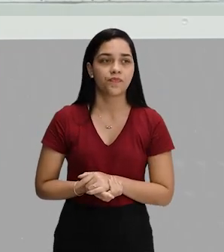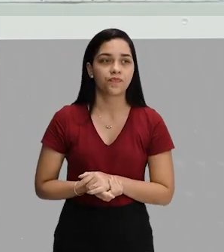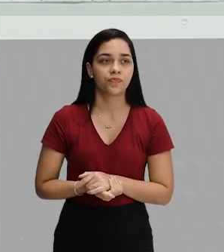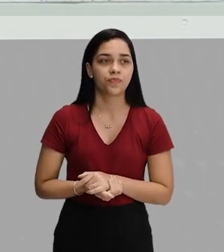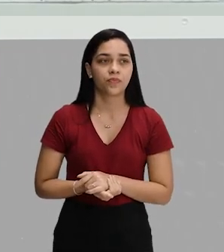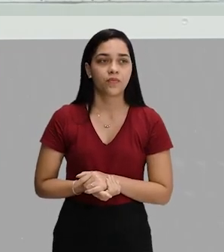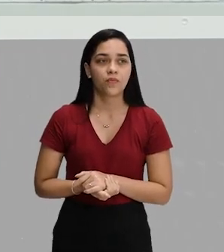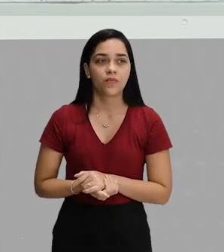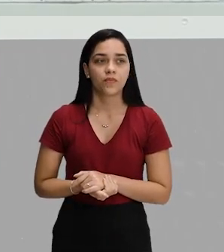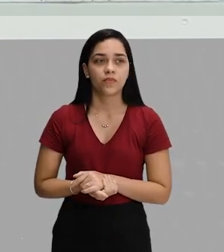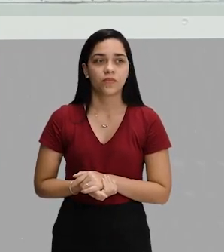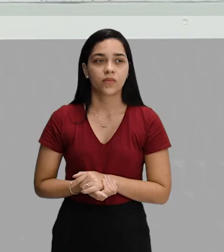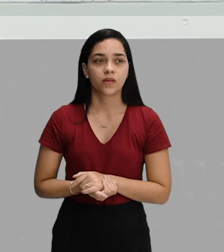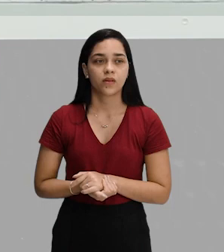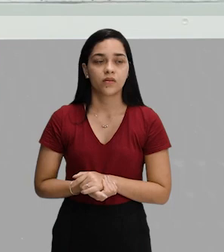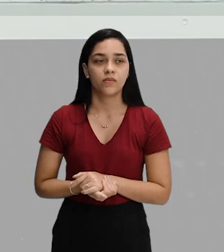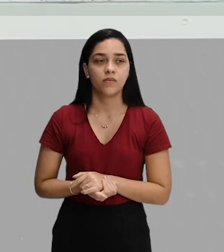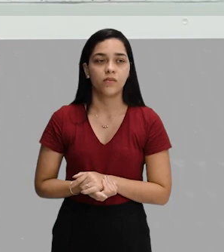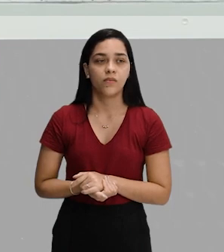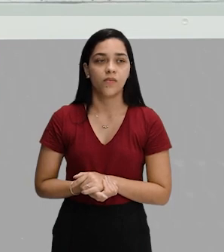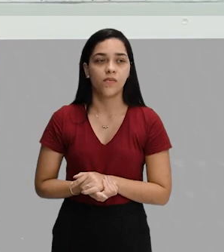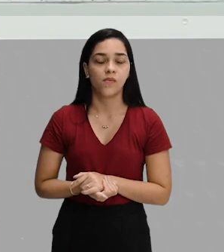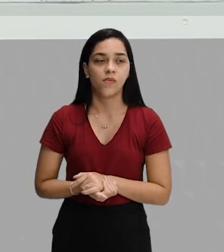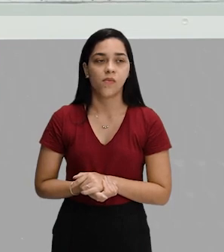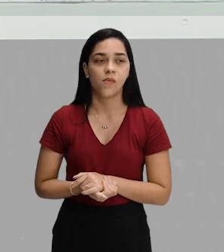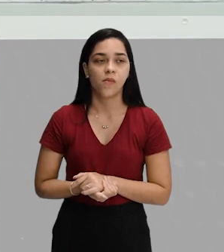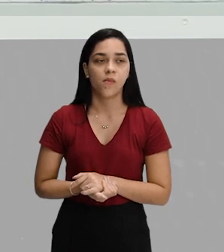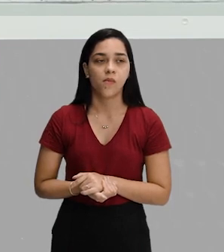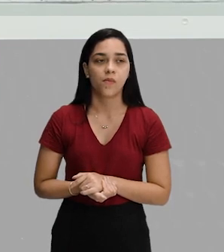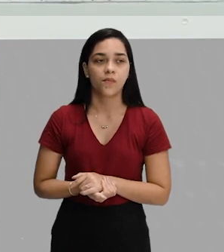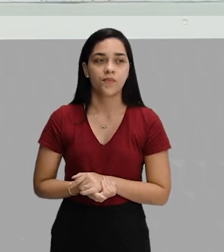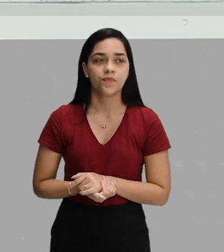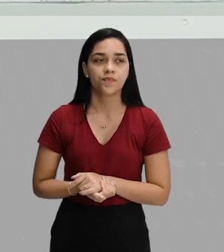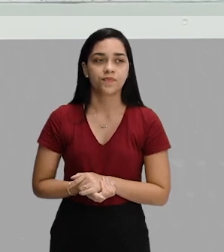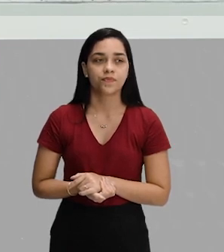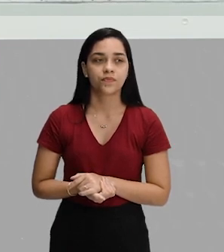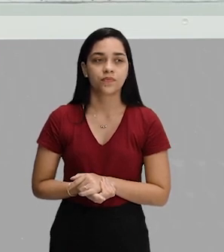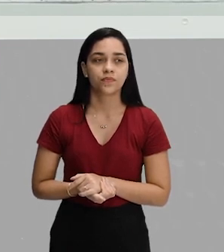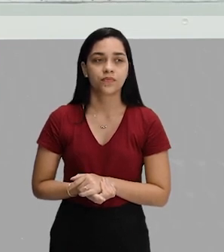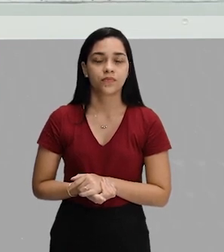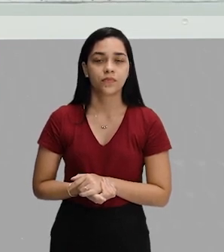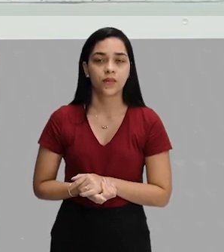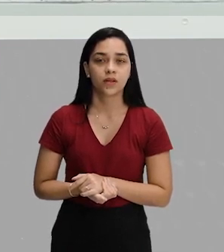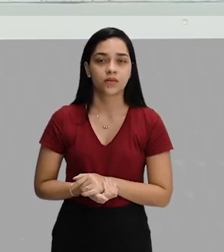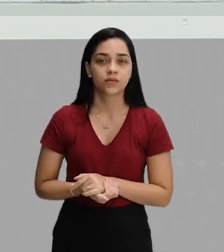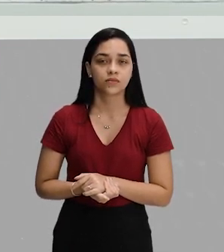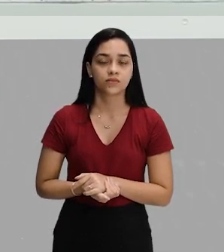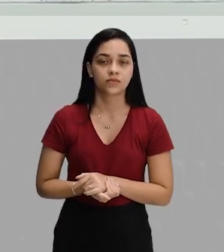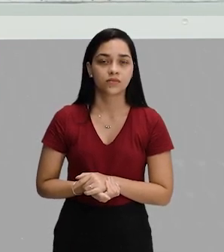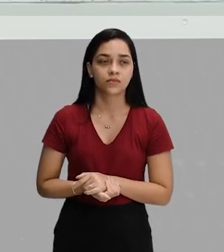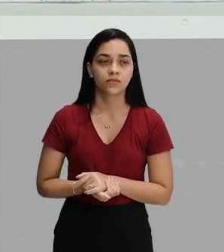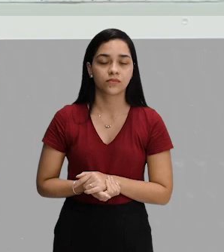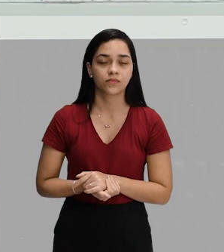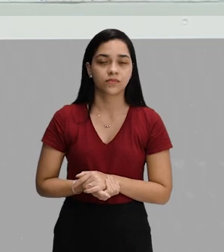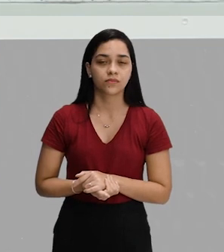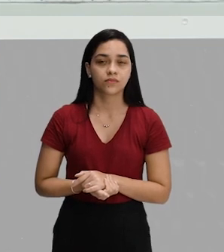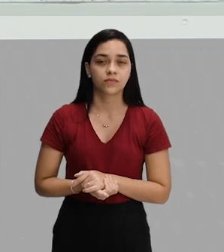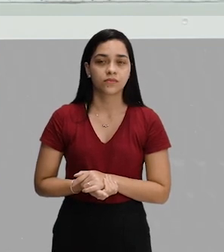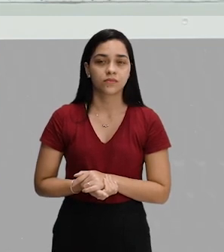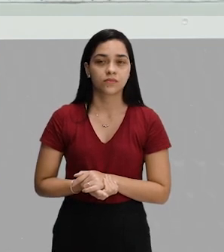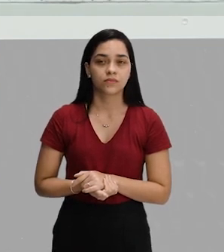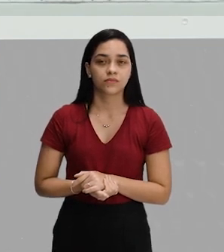né? Vou mudar essa aqui para ficar legal. Vamos botar aqui um mais 4x menos 1. Pronto.